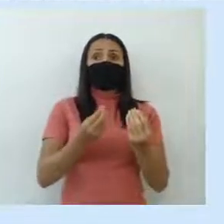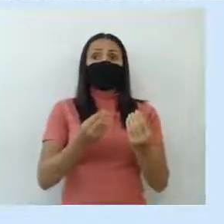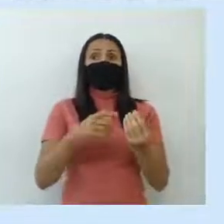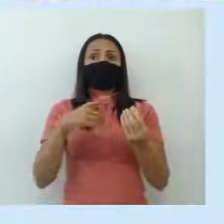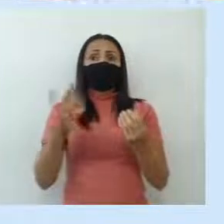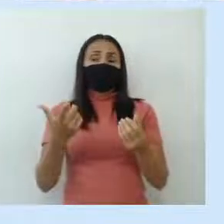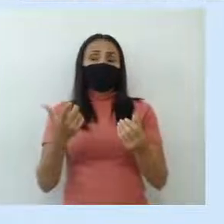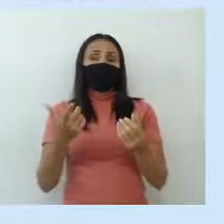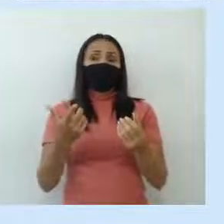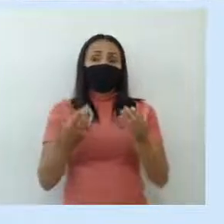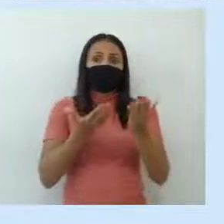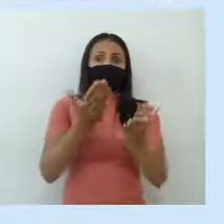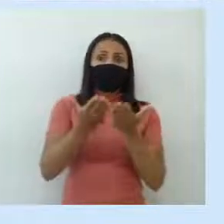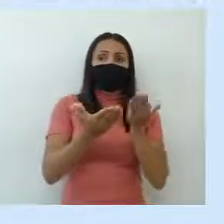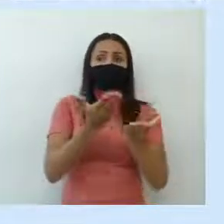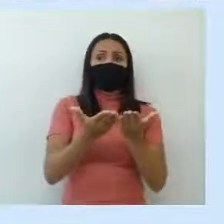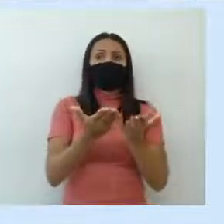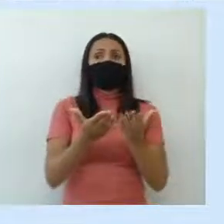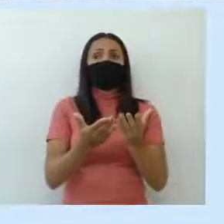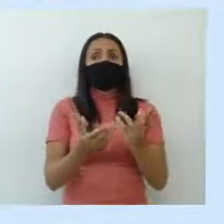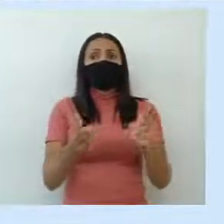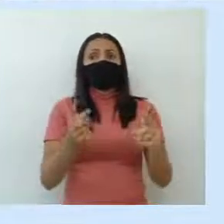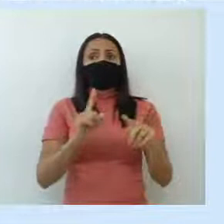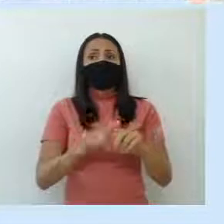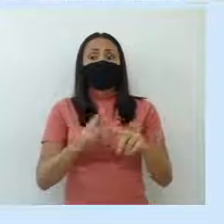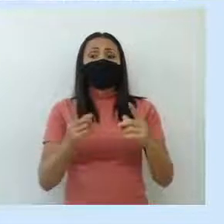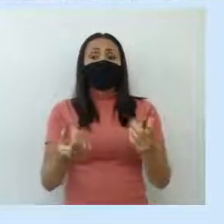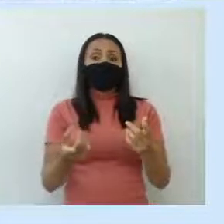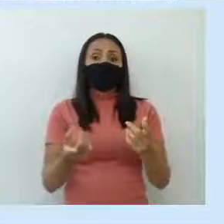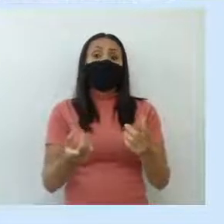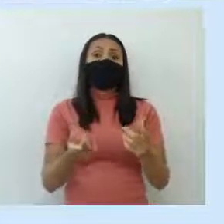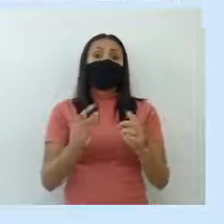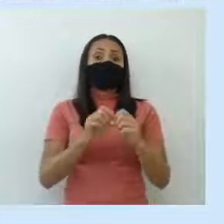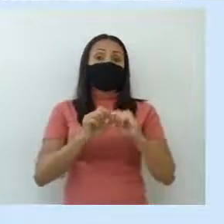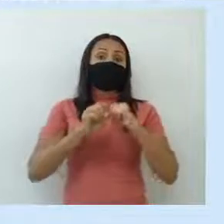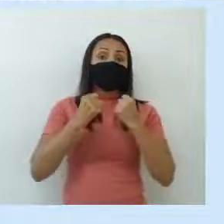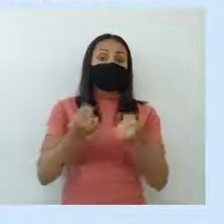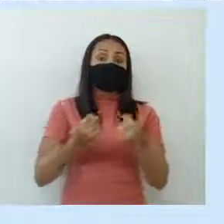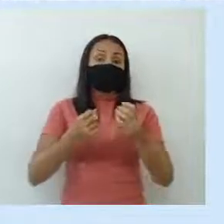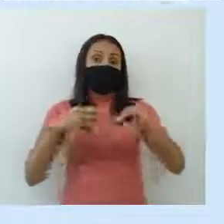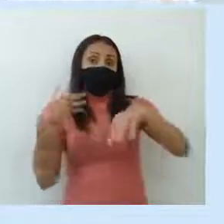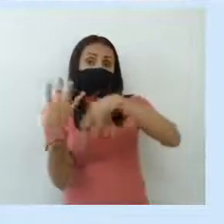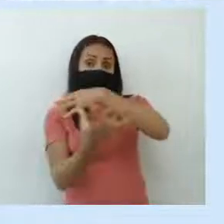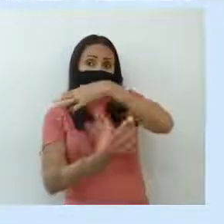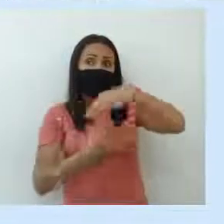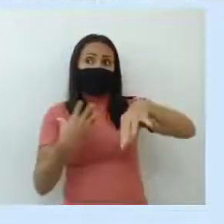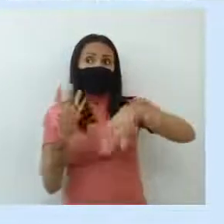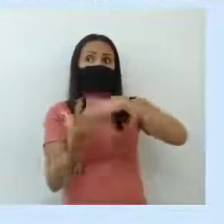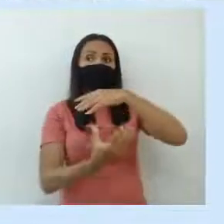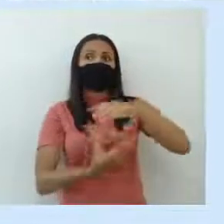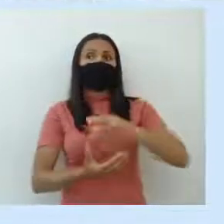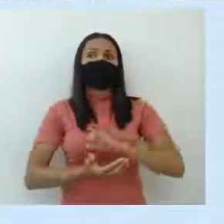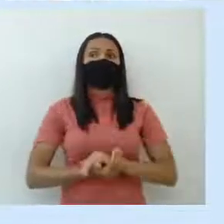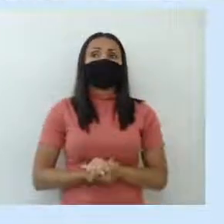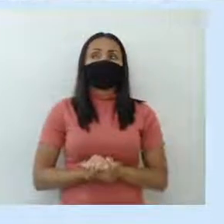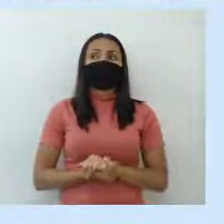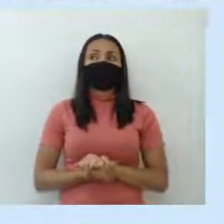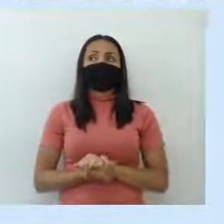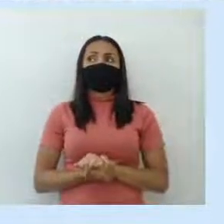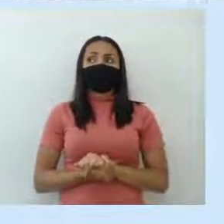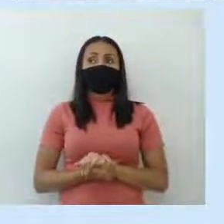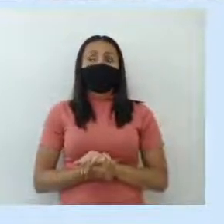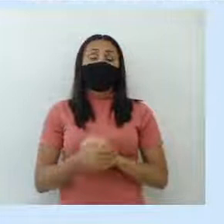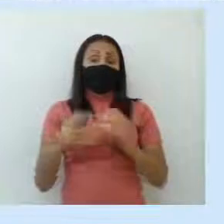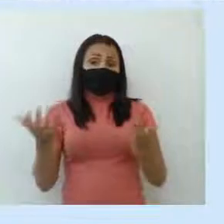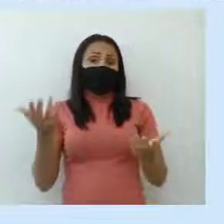seus cativos, porque temiam a rebelião a bordo. Então, eles iam nos porões, né? Então, e